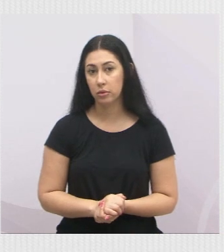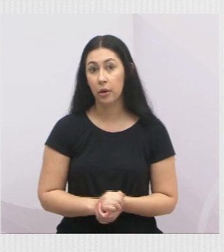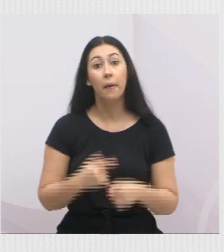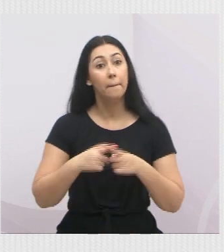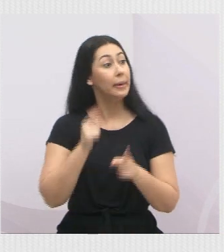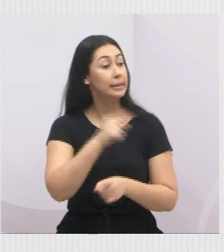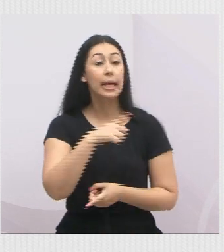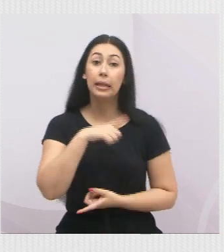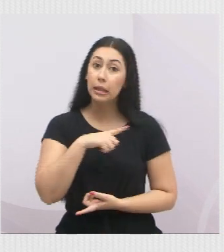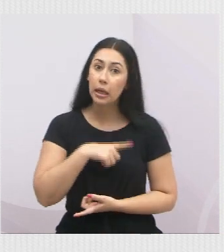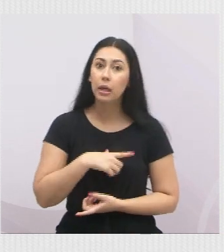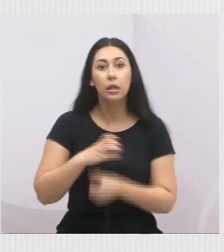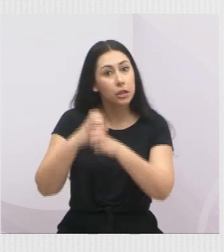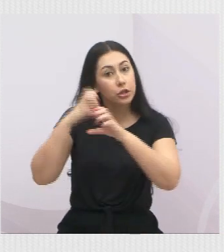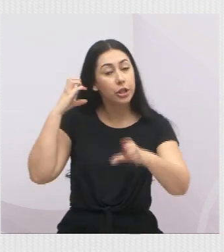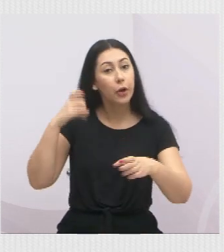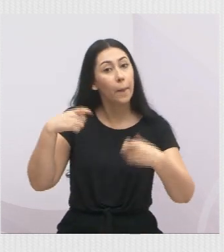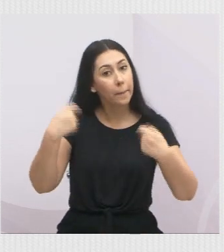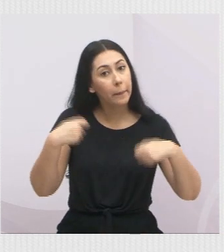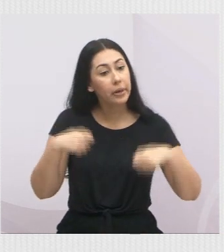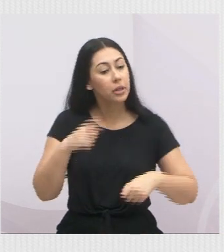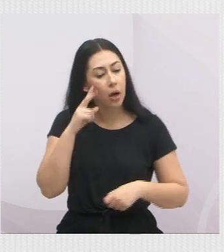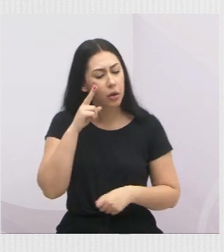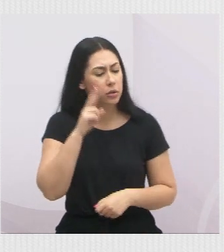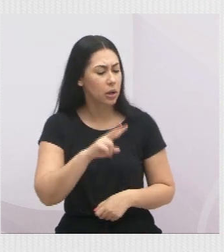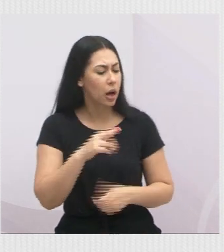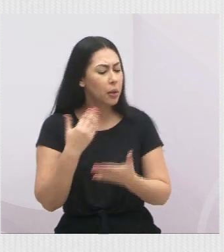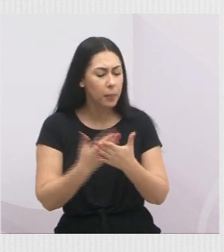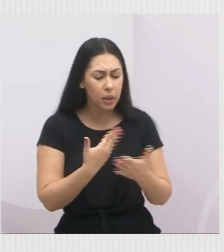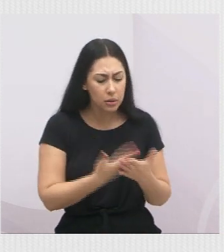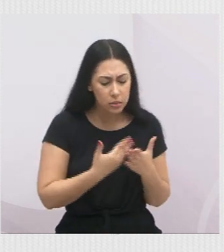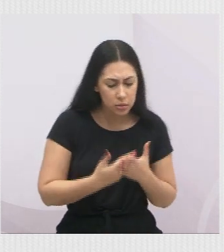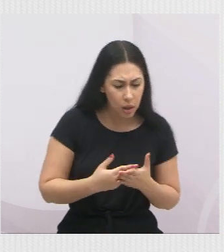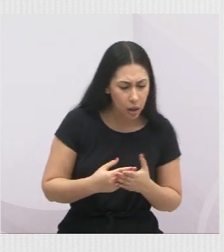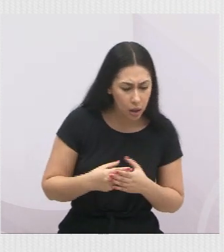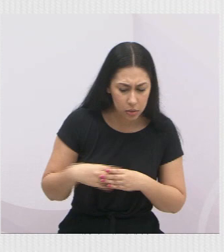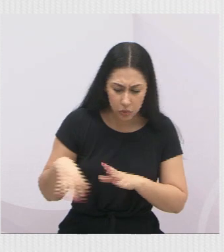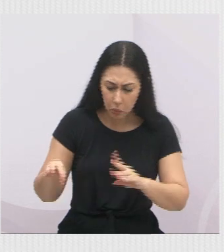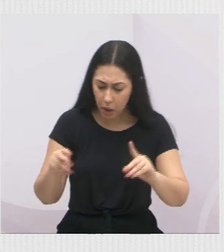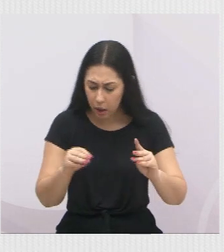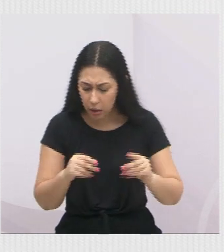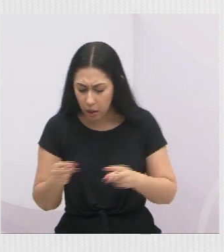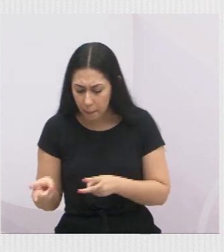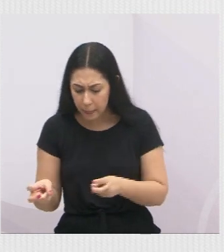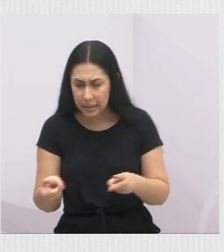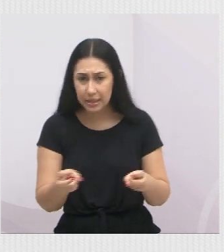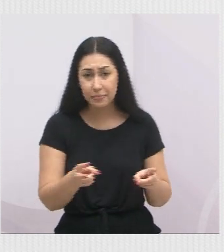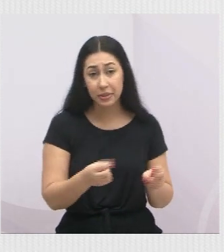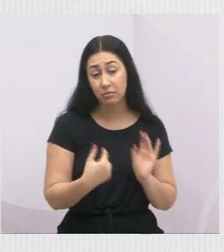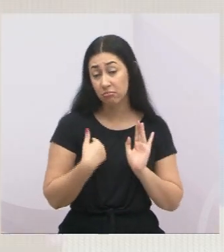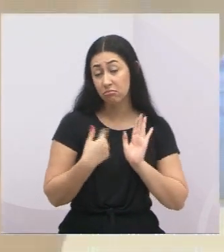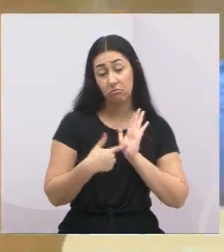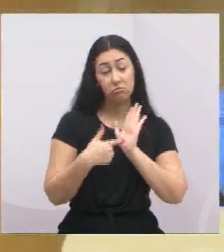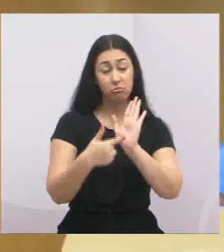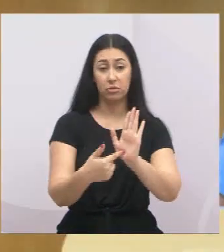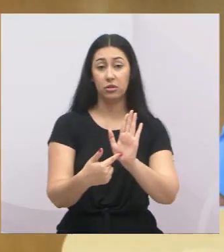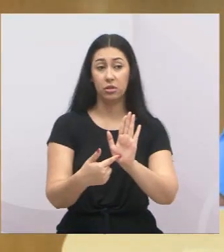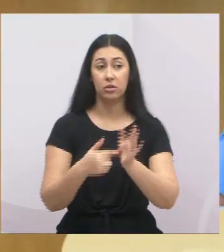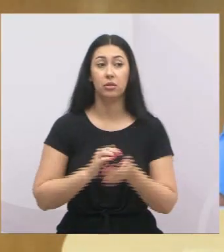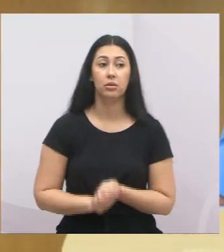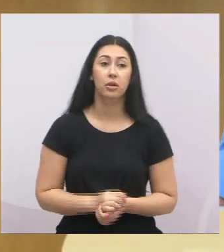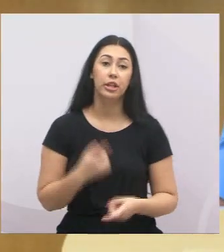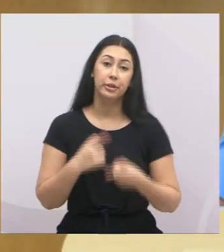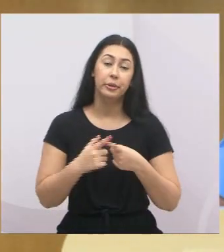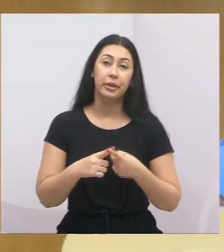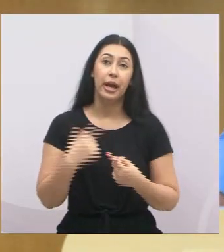tem engenheiro na prefeitura e deveria ter observado essa questão. É só isso que eu coloco aqui para vocês, porque não dá